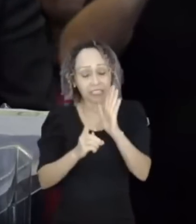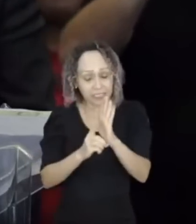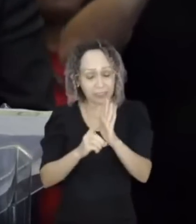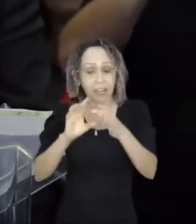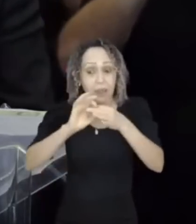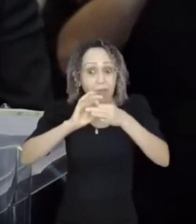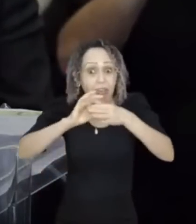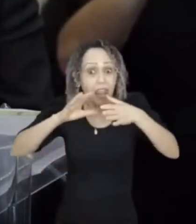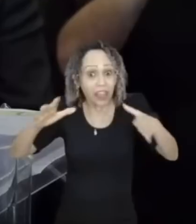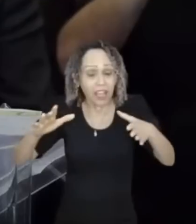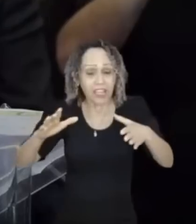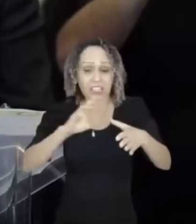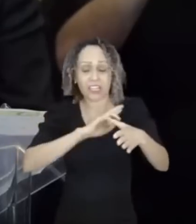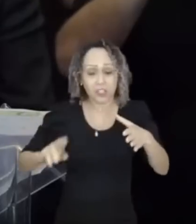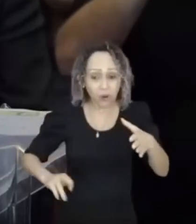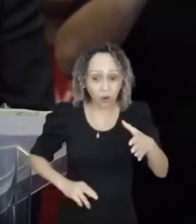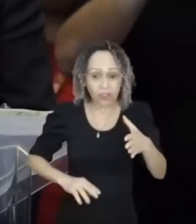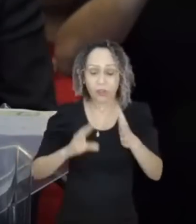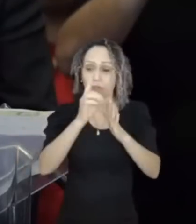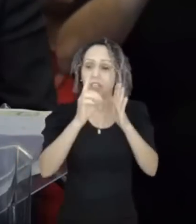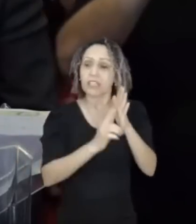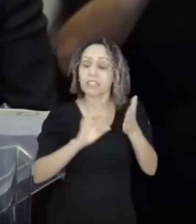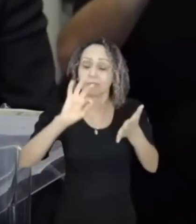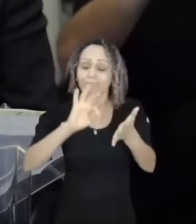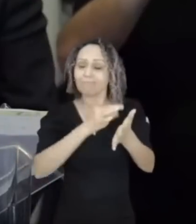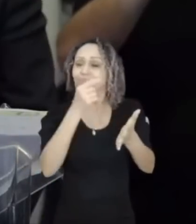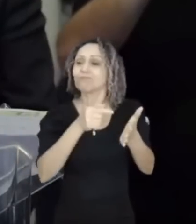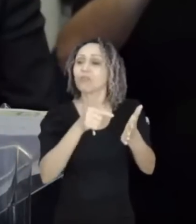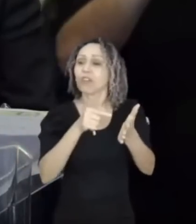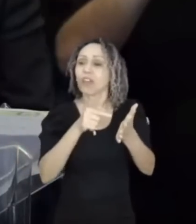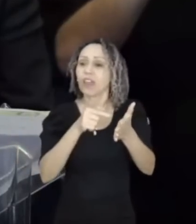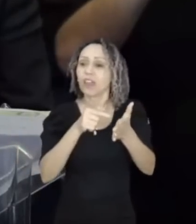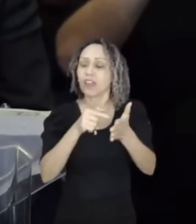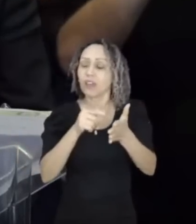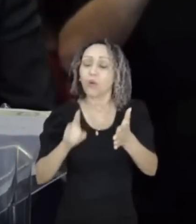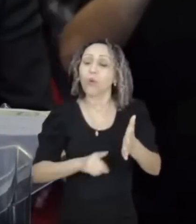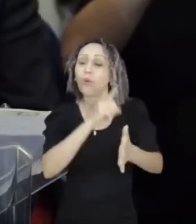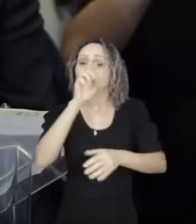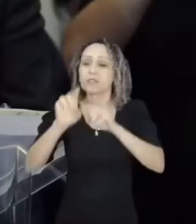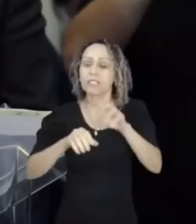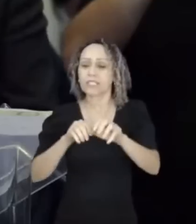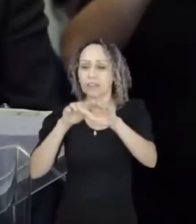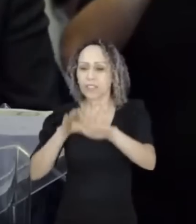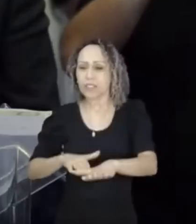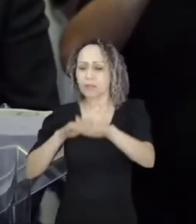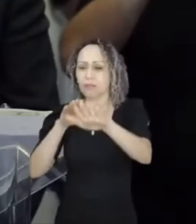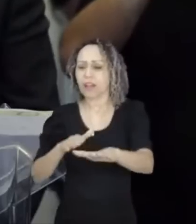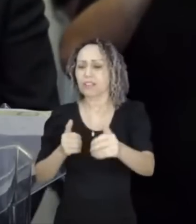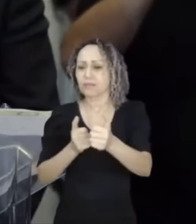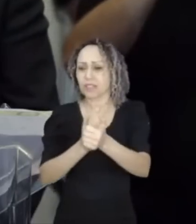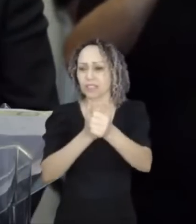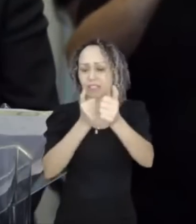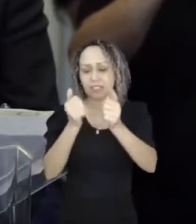Jesus e ainda o Dia Nacional dos Evangélicos. Mantenho o mesmo respeito e o mesmo compromisso que me motivou a